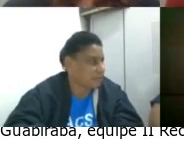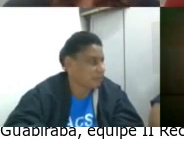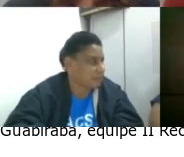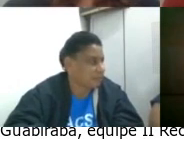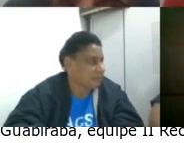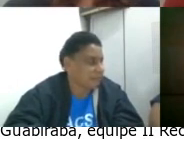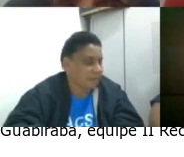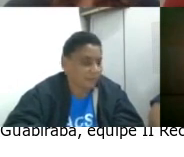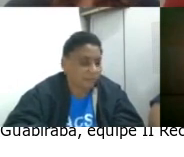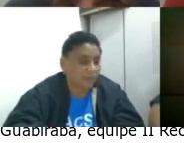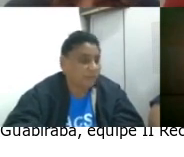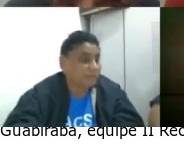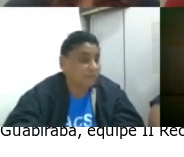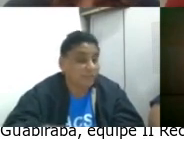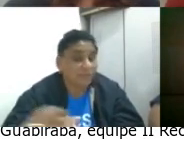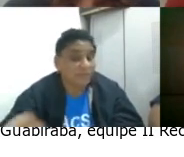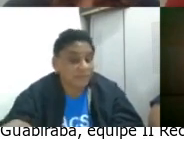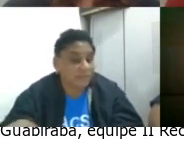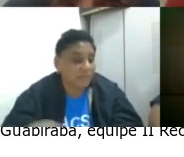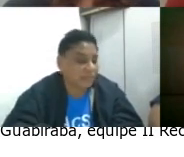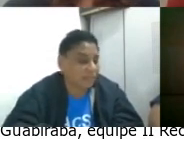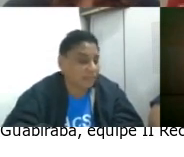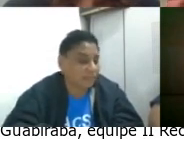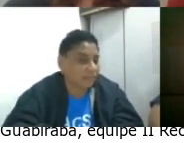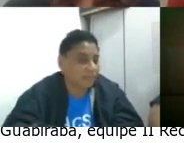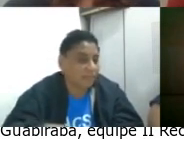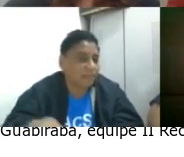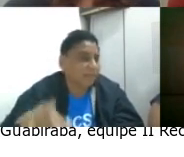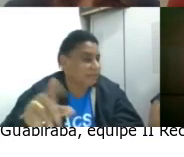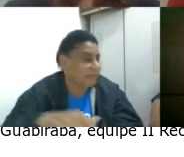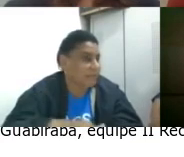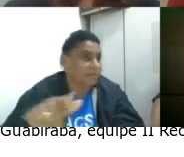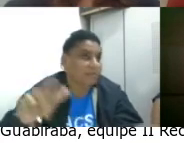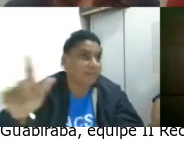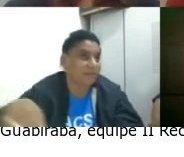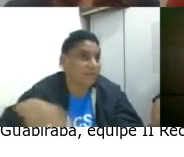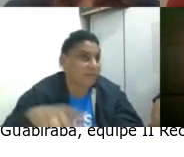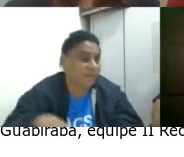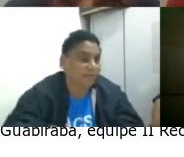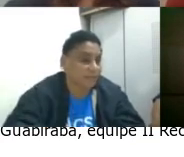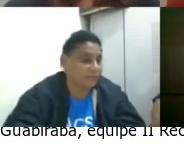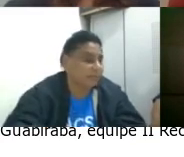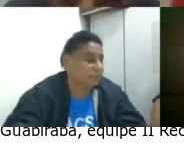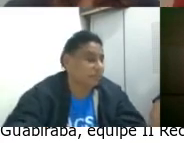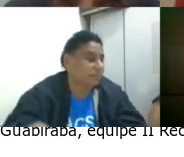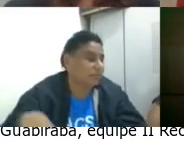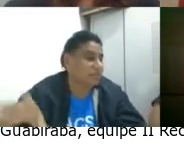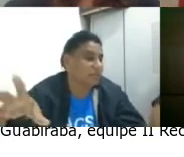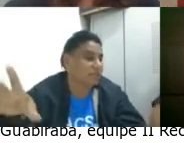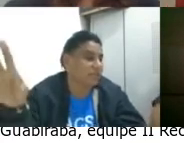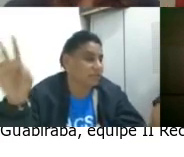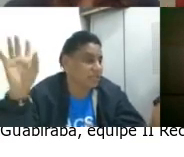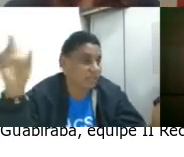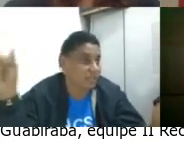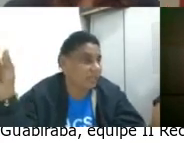miudinho todos os dias e criando esse vínculo e fortalecendo o vínculo já construído que a gente vai conseguir realizar